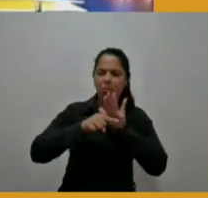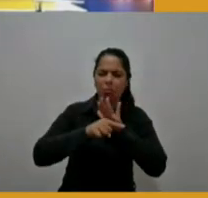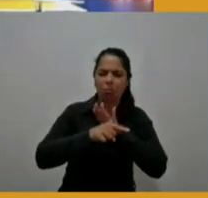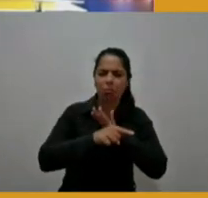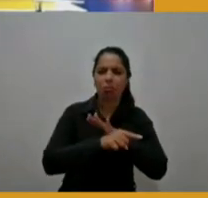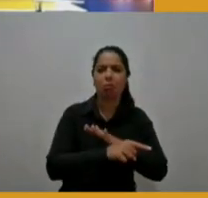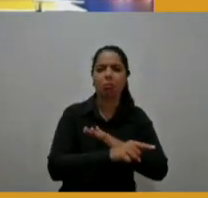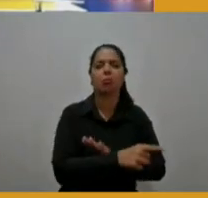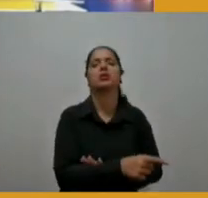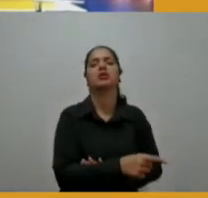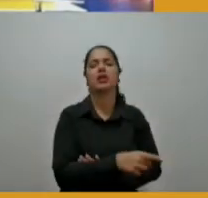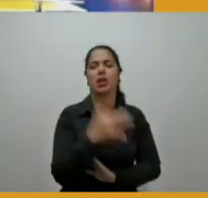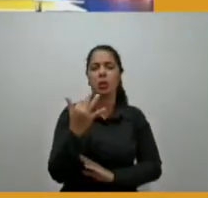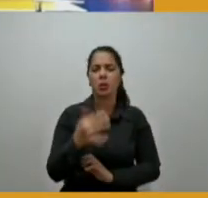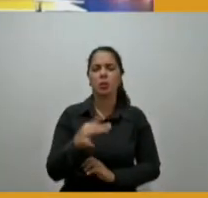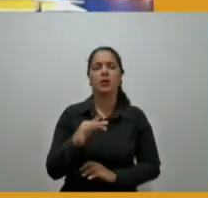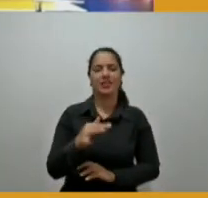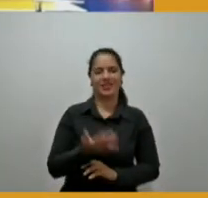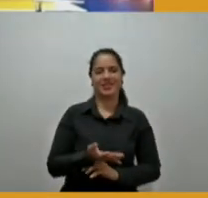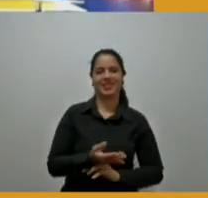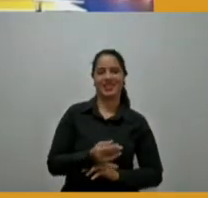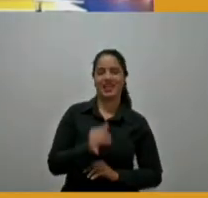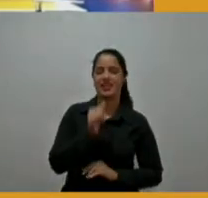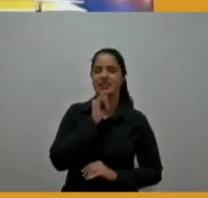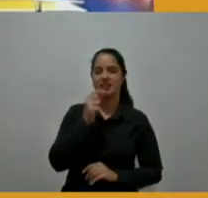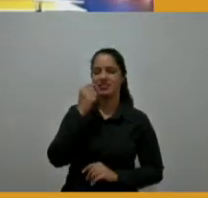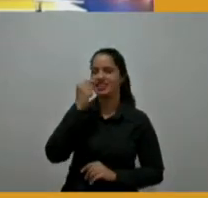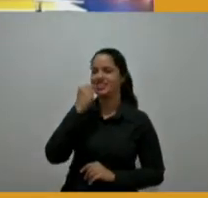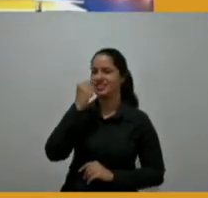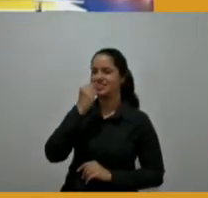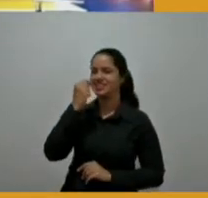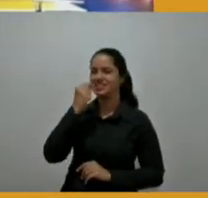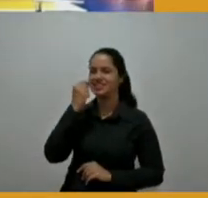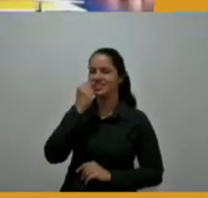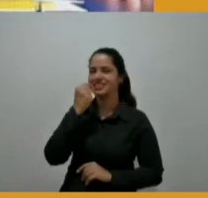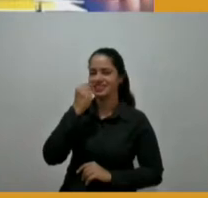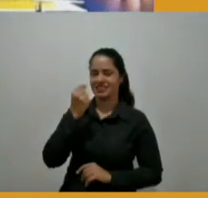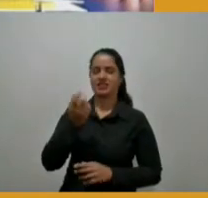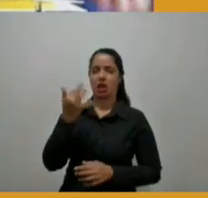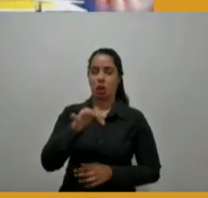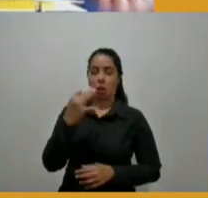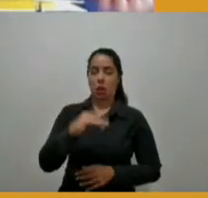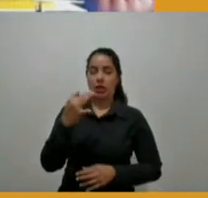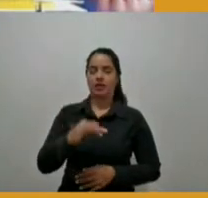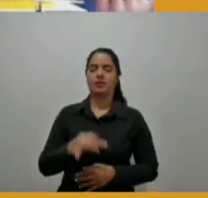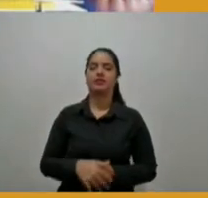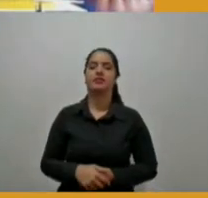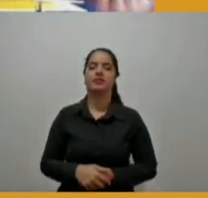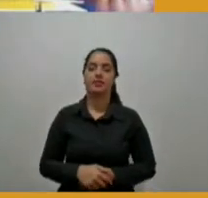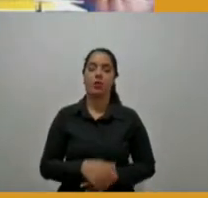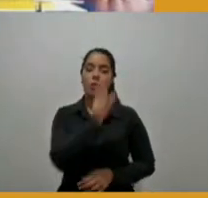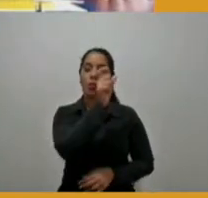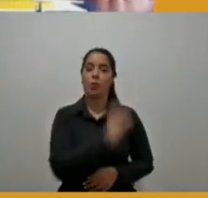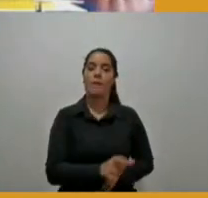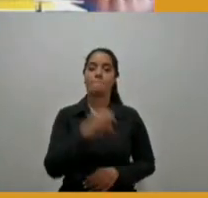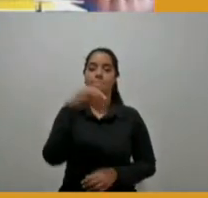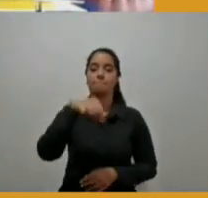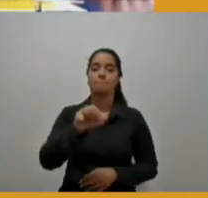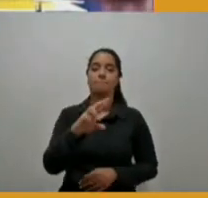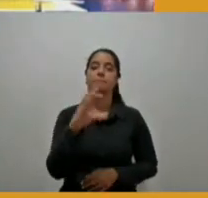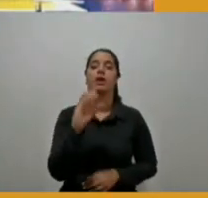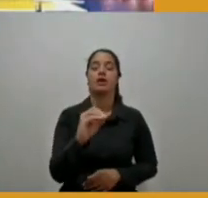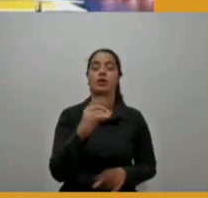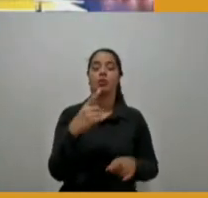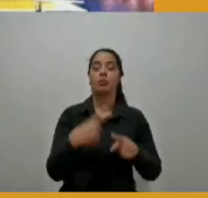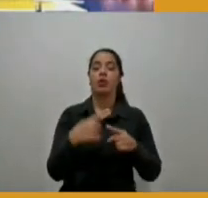no teu dente, dói. E ele era um ferrinho de dentista. Isso é importante, no meu ponto de vista, em plenários, porque evita que